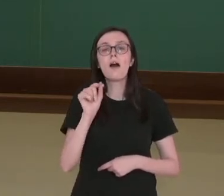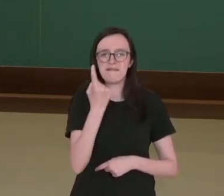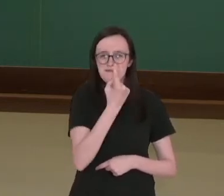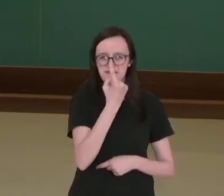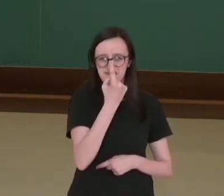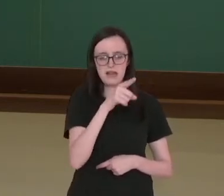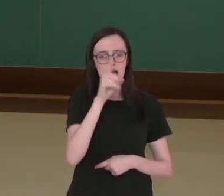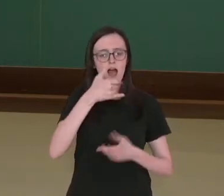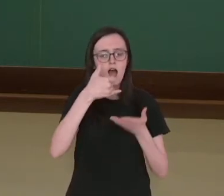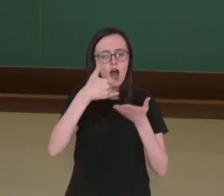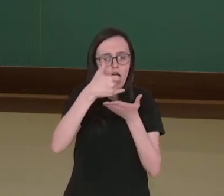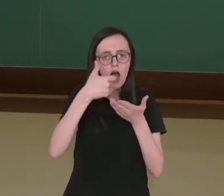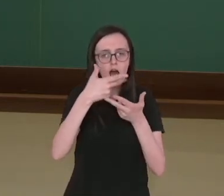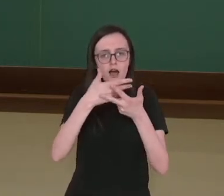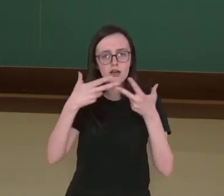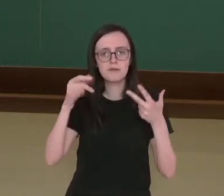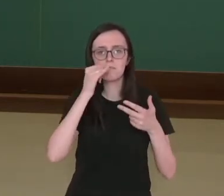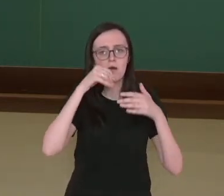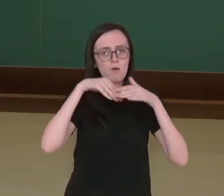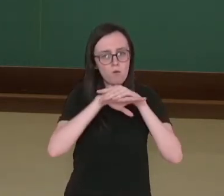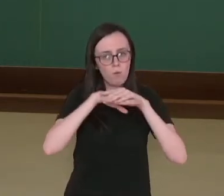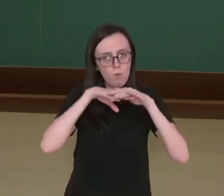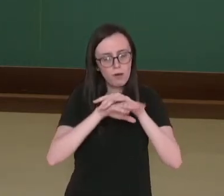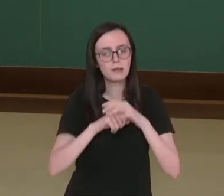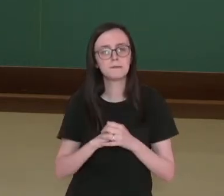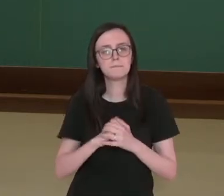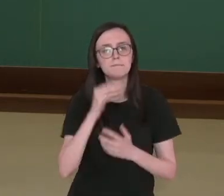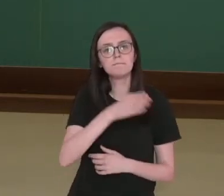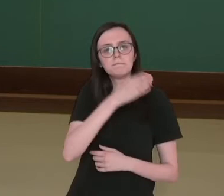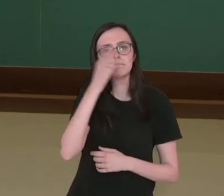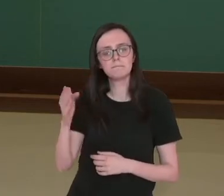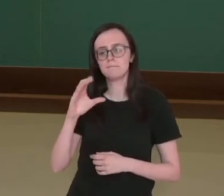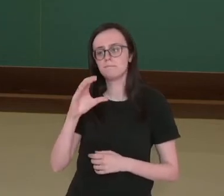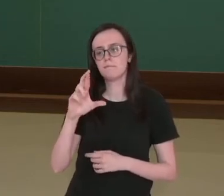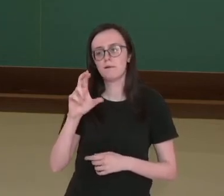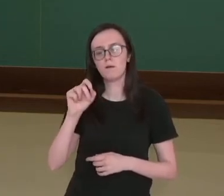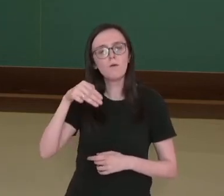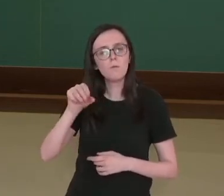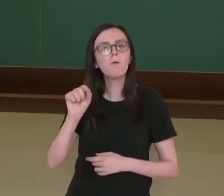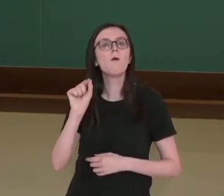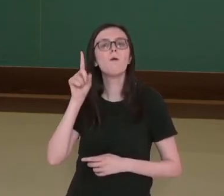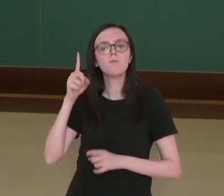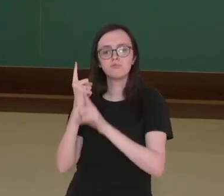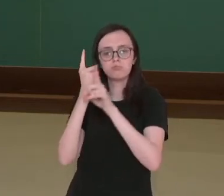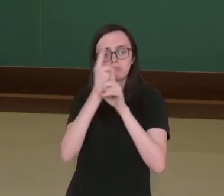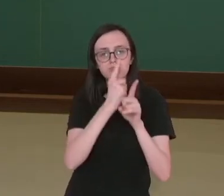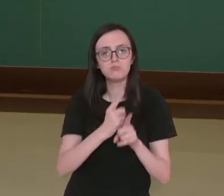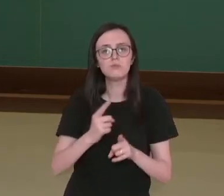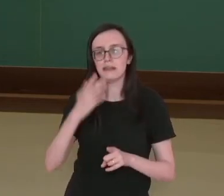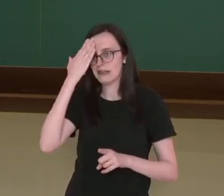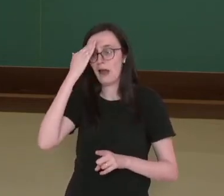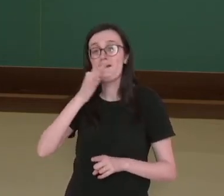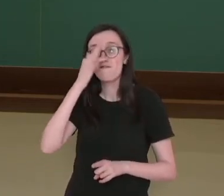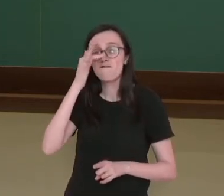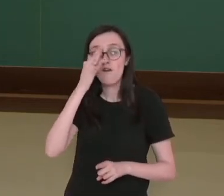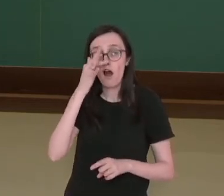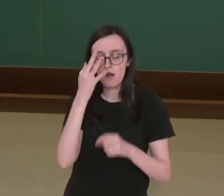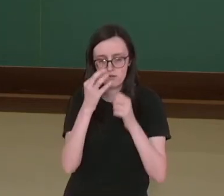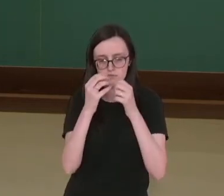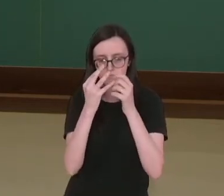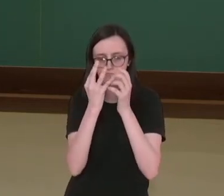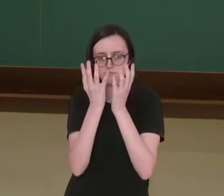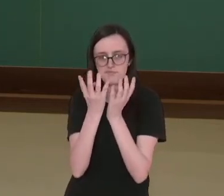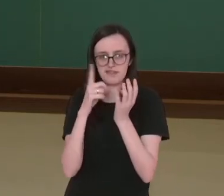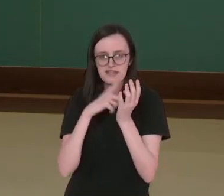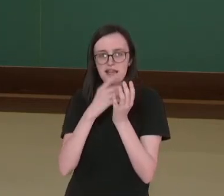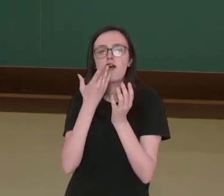ser oleosas ou de amido, por exemplo. E o cromoplasto são encontradas nas pétalas das flores, geralmente, que vão dar